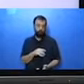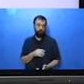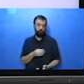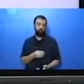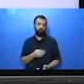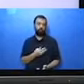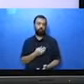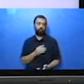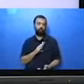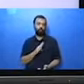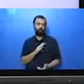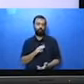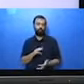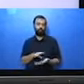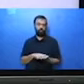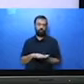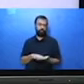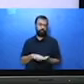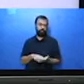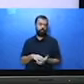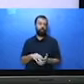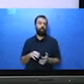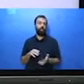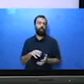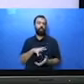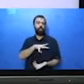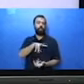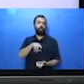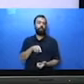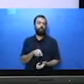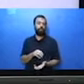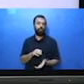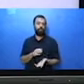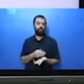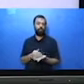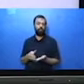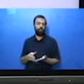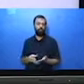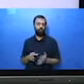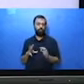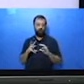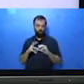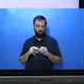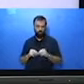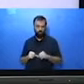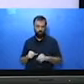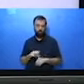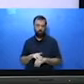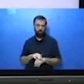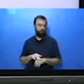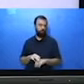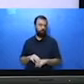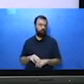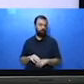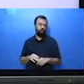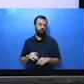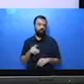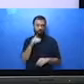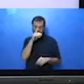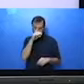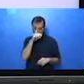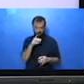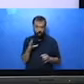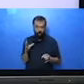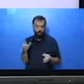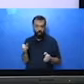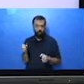até a terra começou a curar. E quando o perigo acabou e as pessoas se